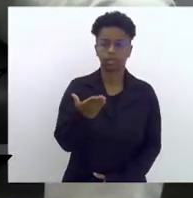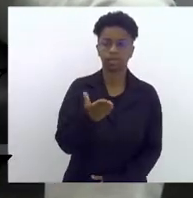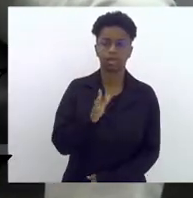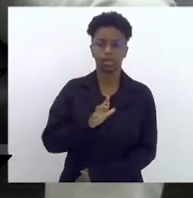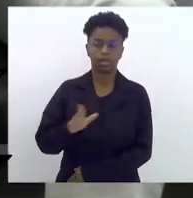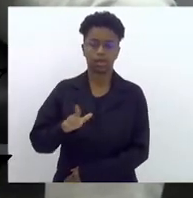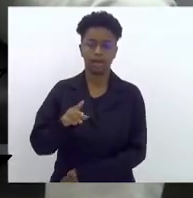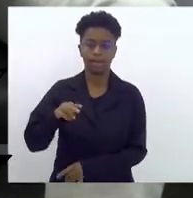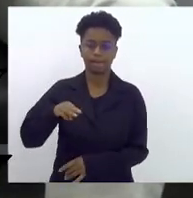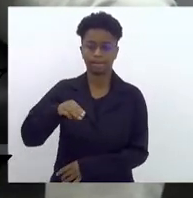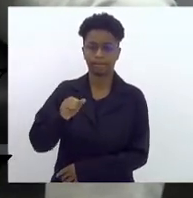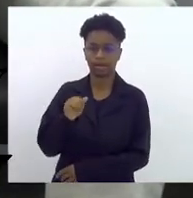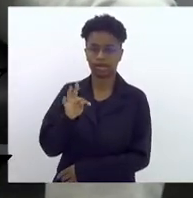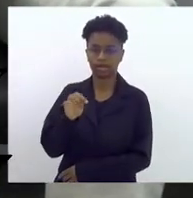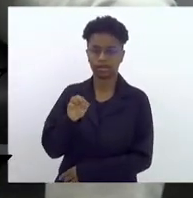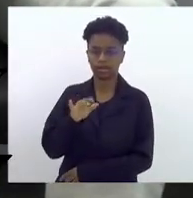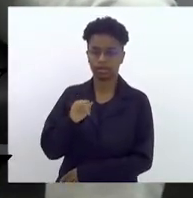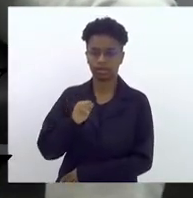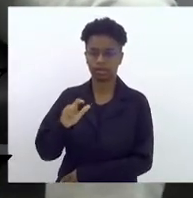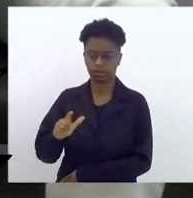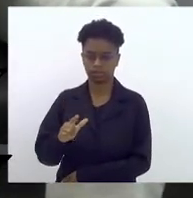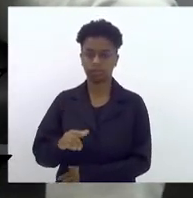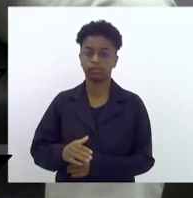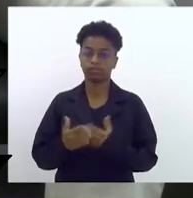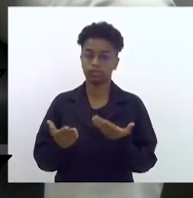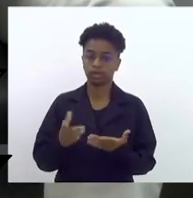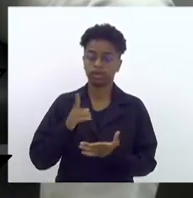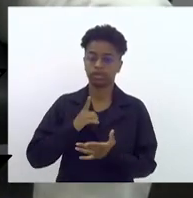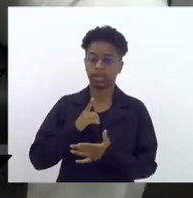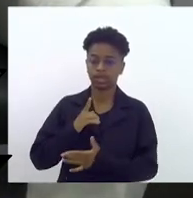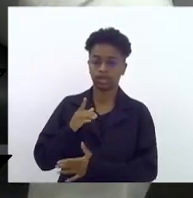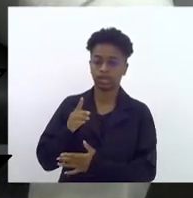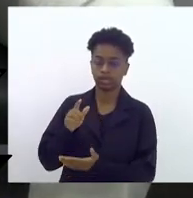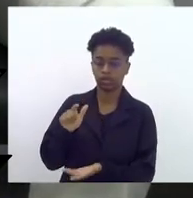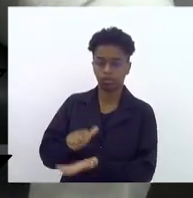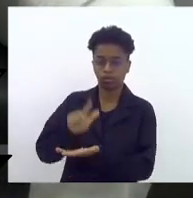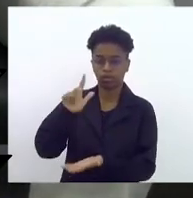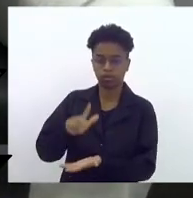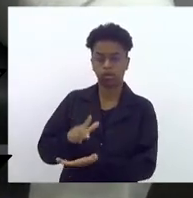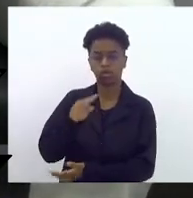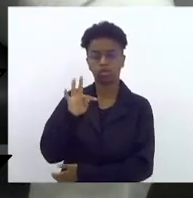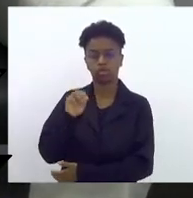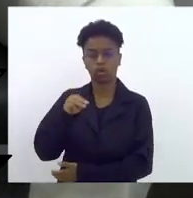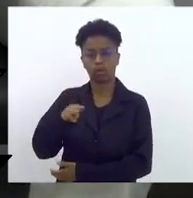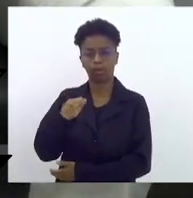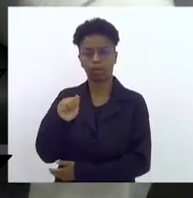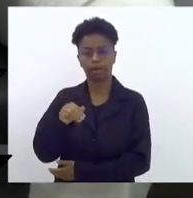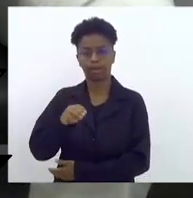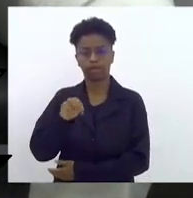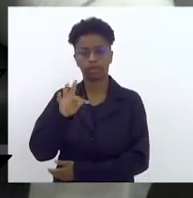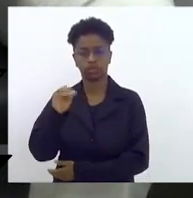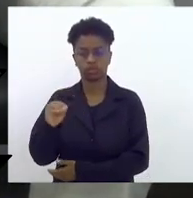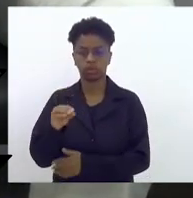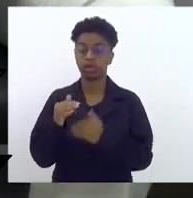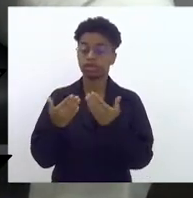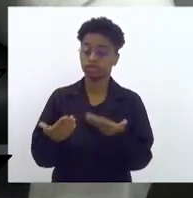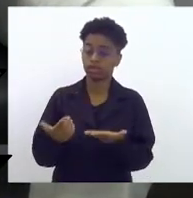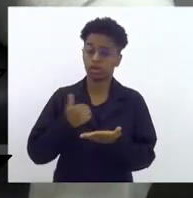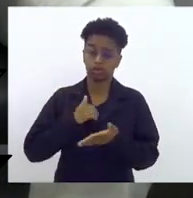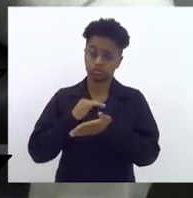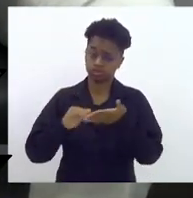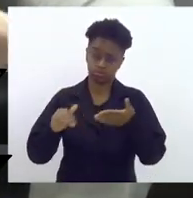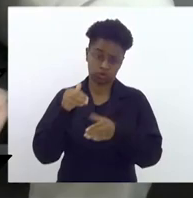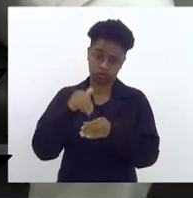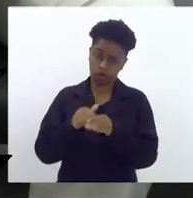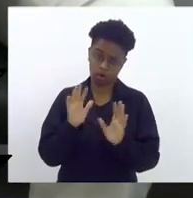para não codificar nos livros de tombamento entendeu então era só nesse sentido mas eu retiro no meu